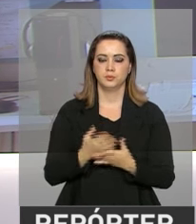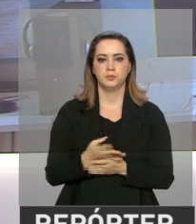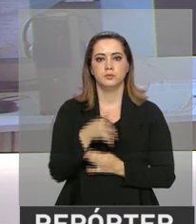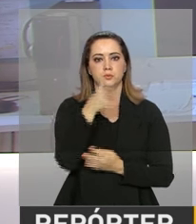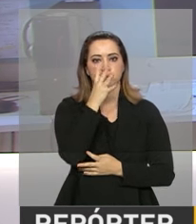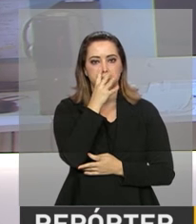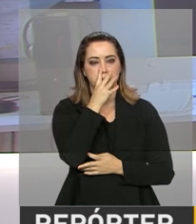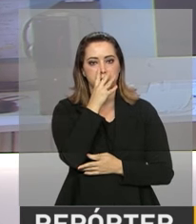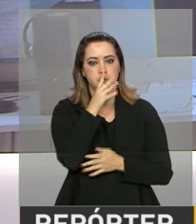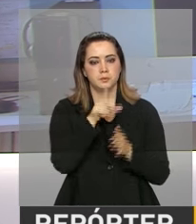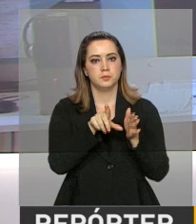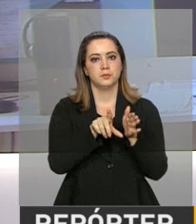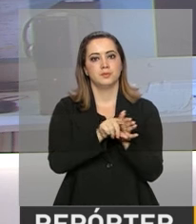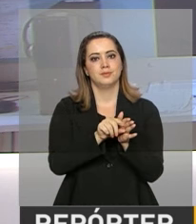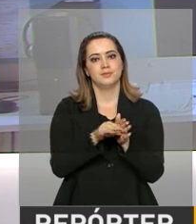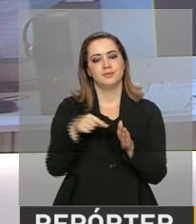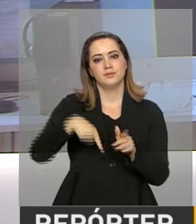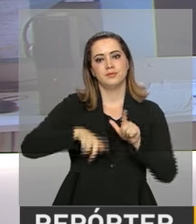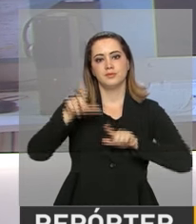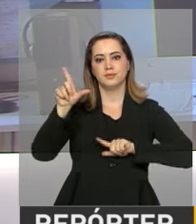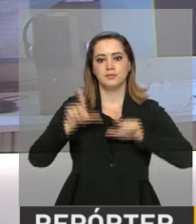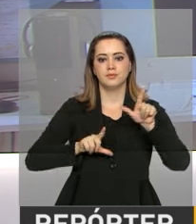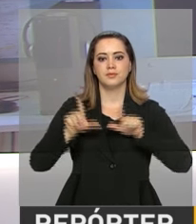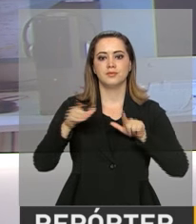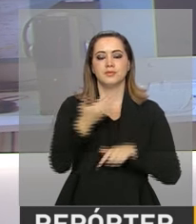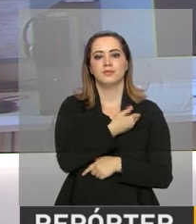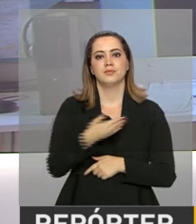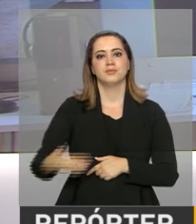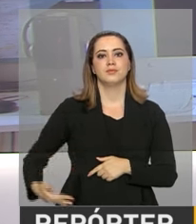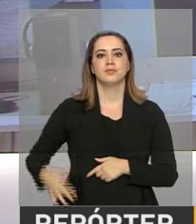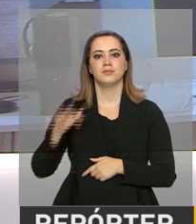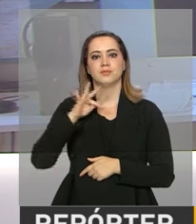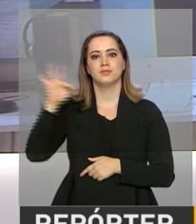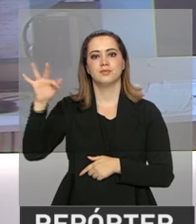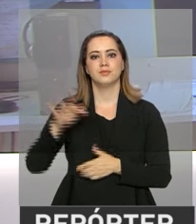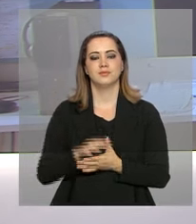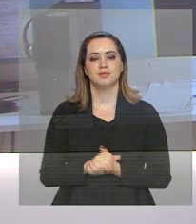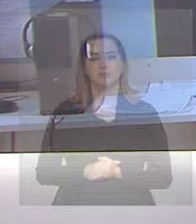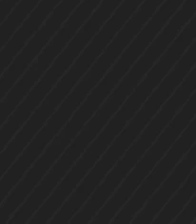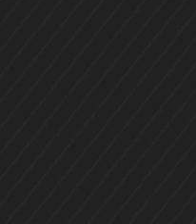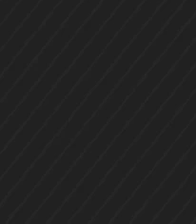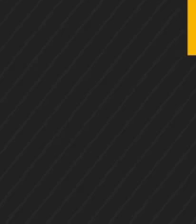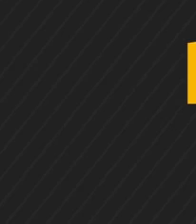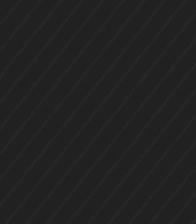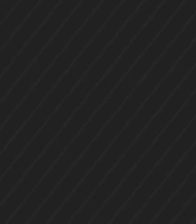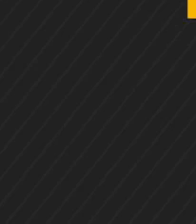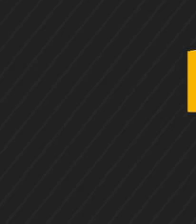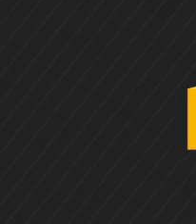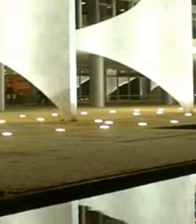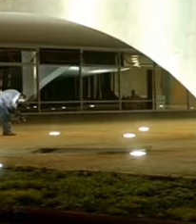Repórter NBR. Continue com a gente aqui na NBR, a TV do governo federal.